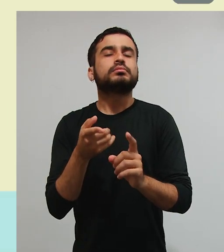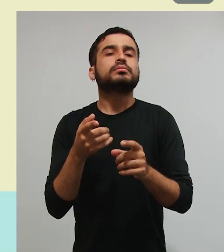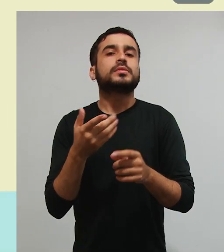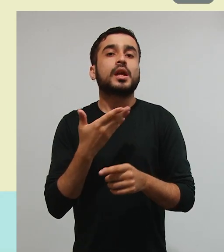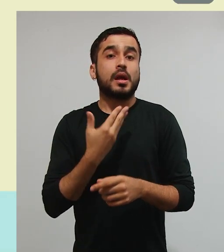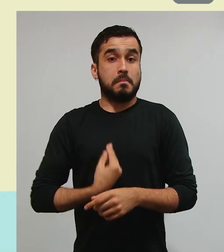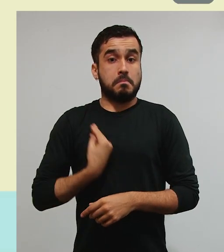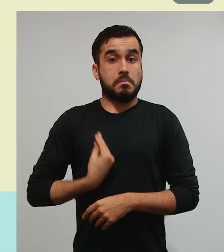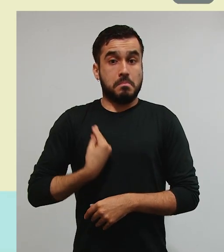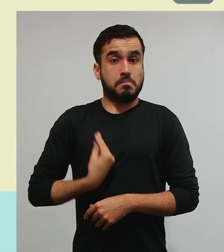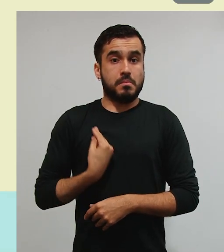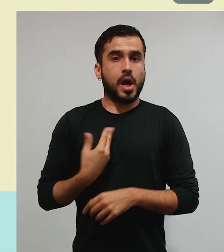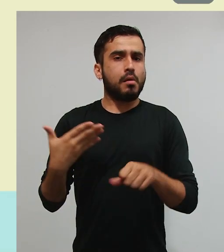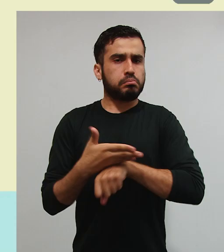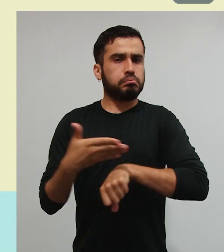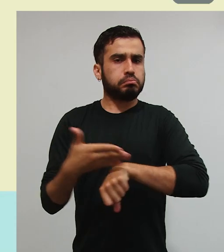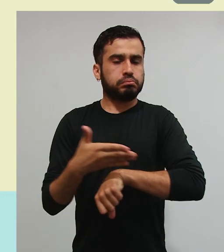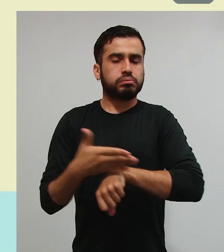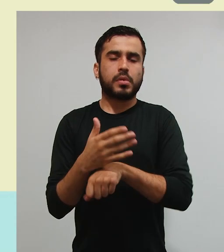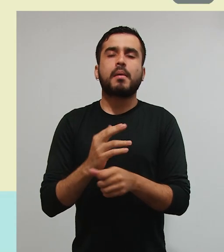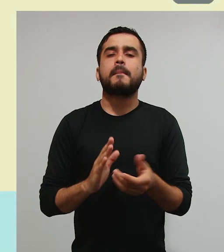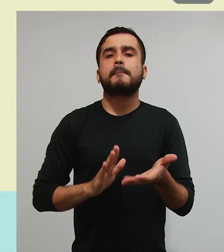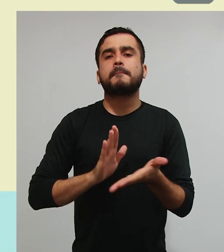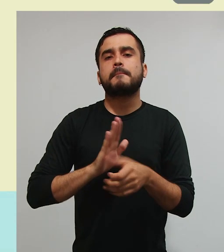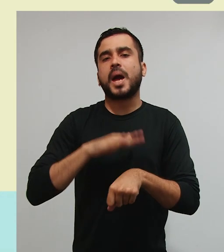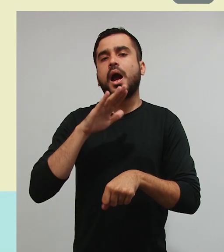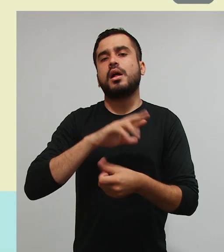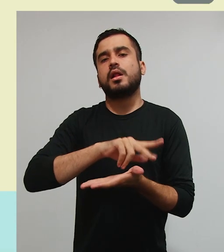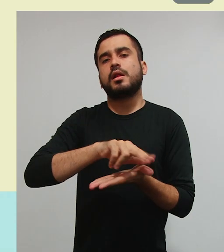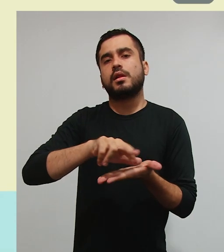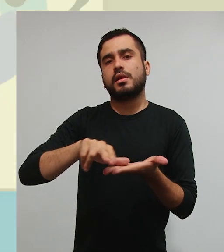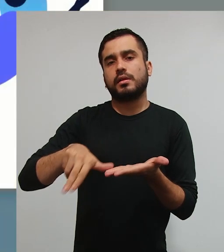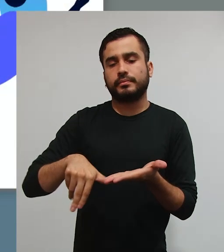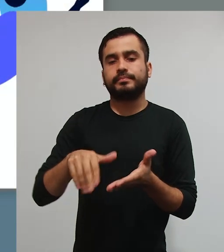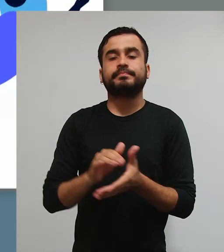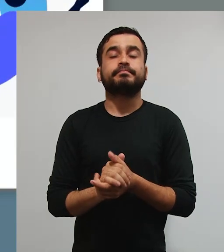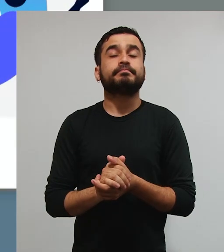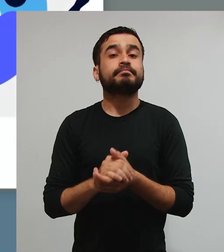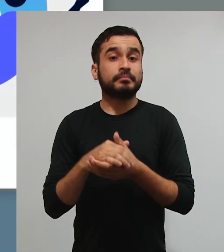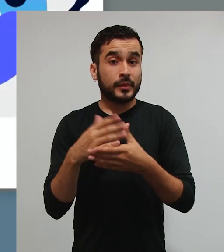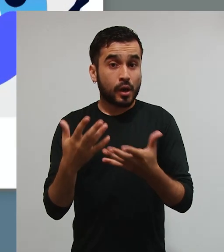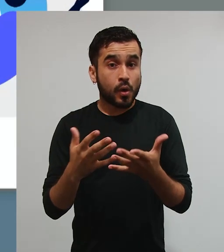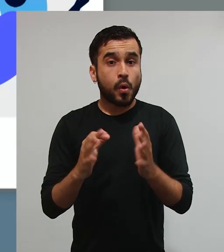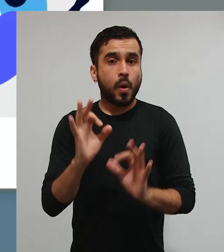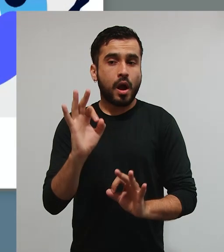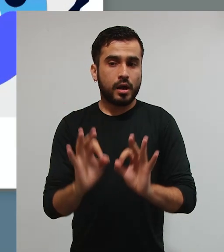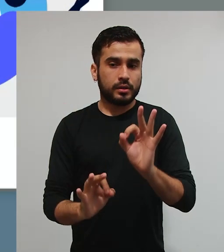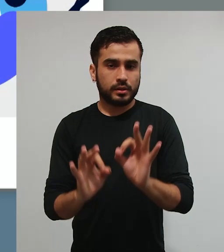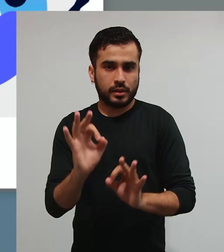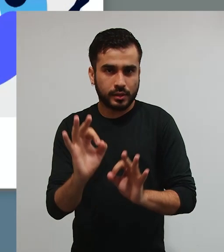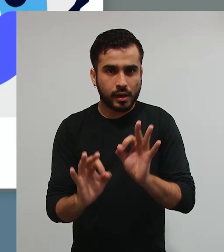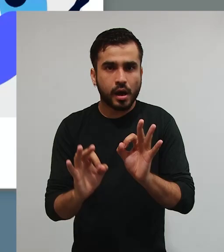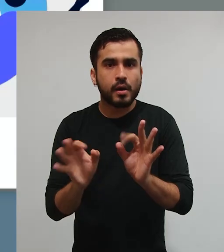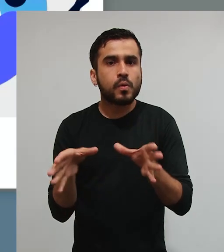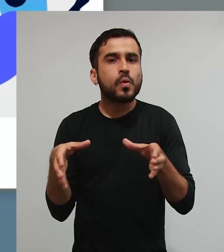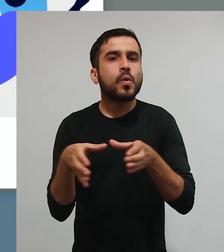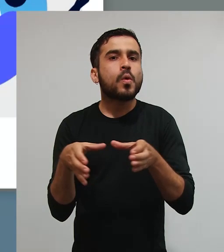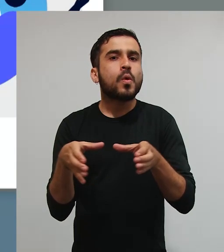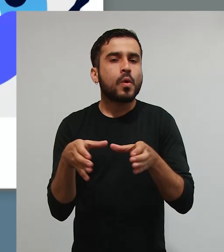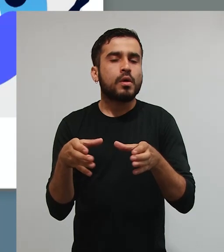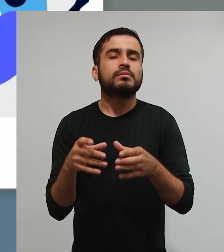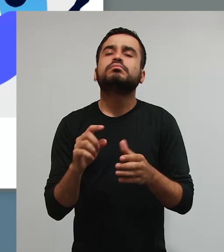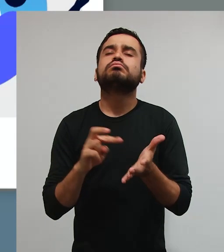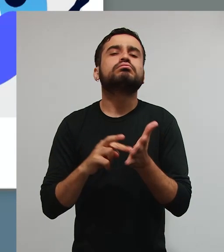né, e mais diversa é a produção de conhecimento. Você tem que fazer o planejamento coletivo. O que quer dizer